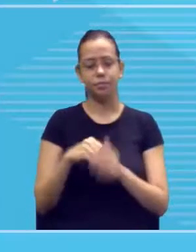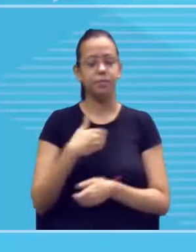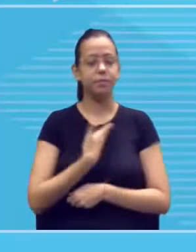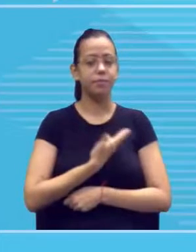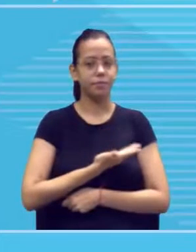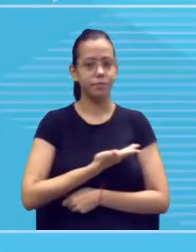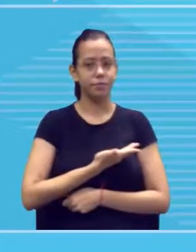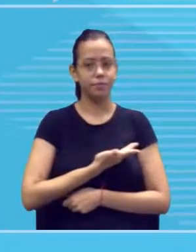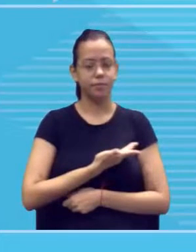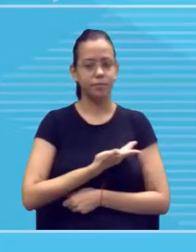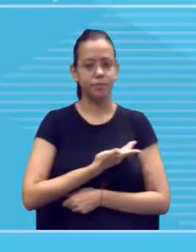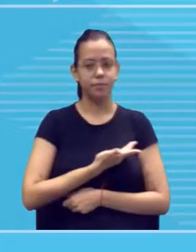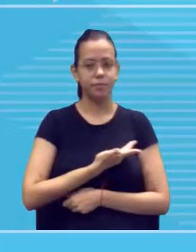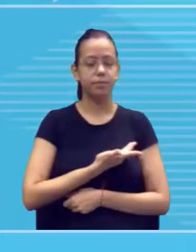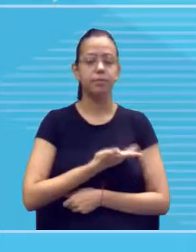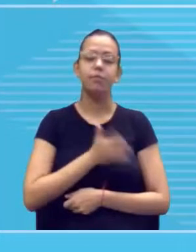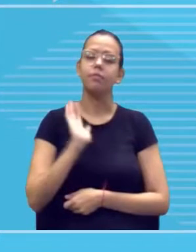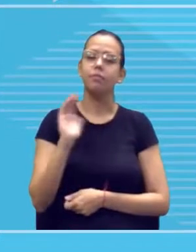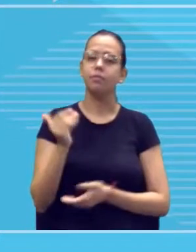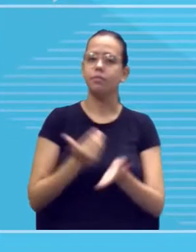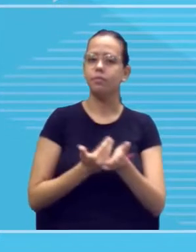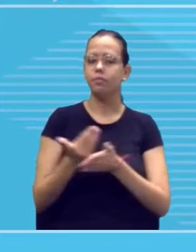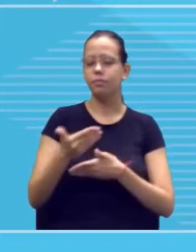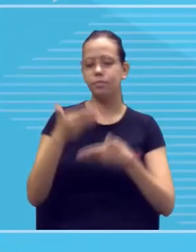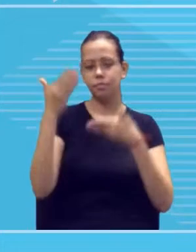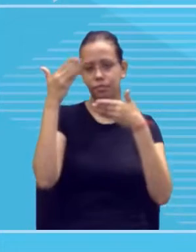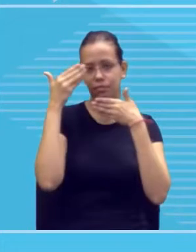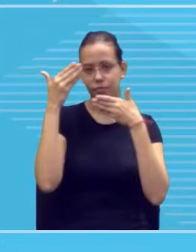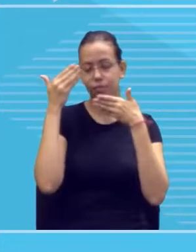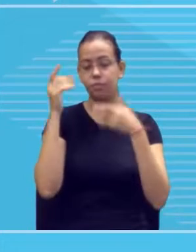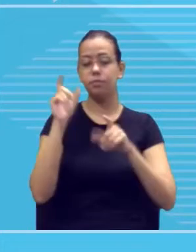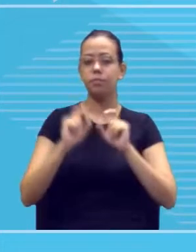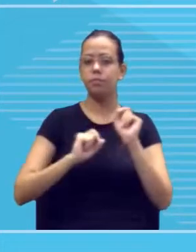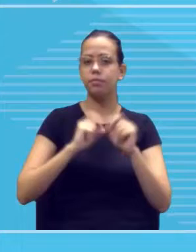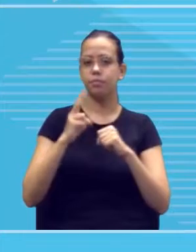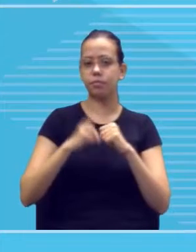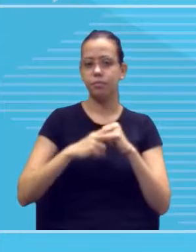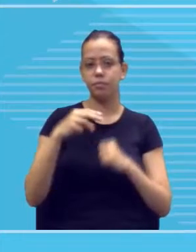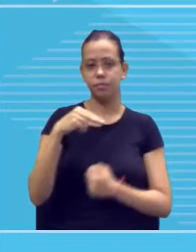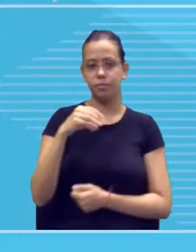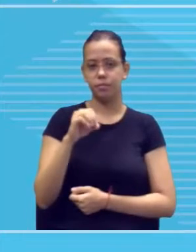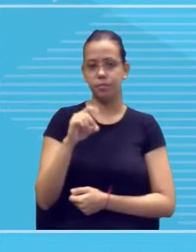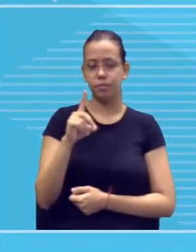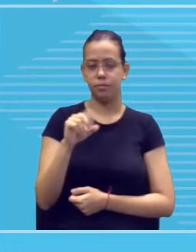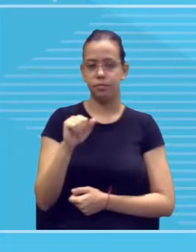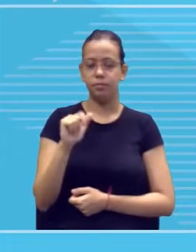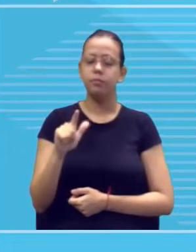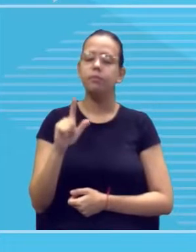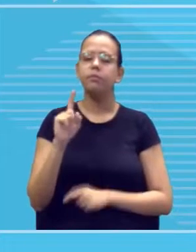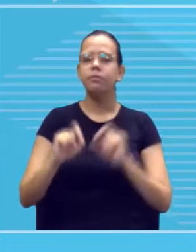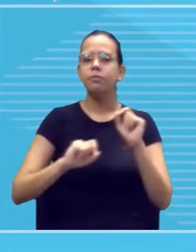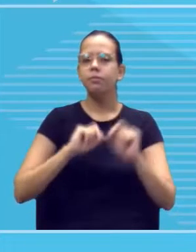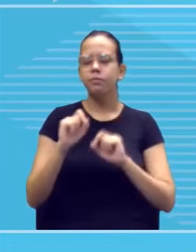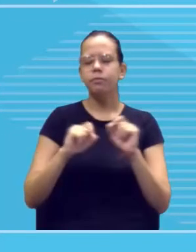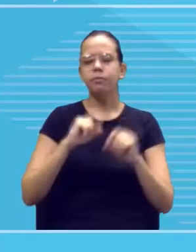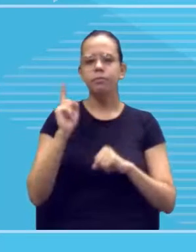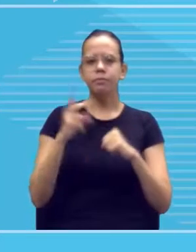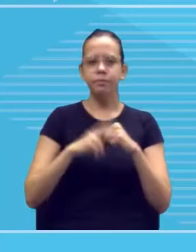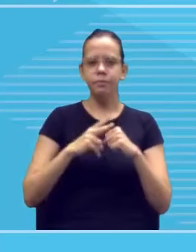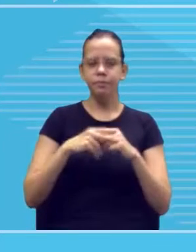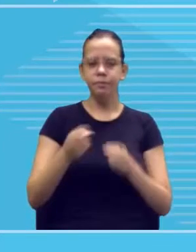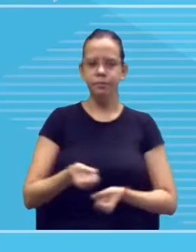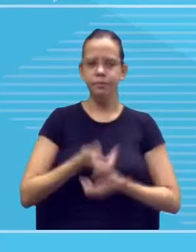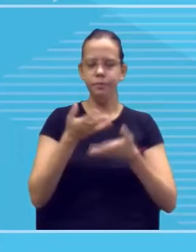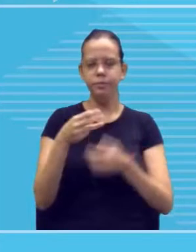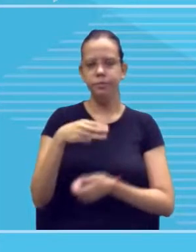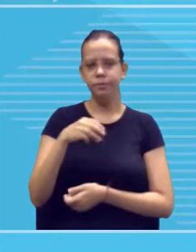falar realmente de verbos modais eu já começo dando aqui para vocês o que são verbos modais verbos modais são aqueles verbos que expressam